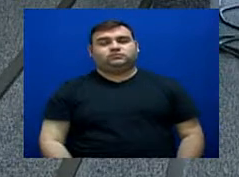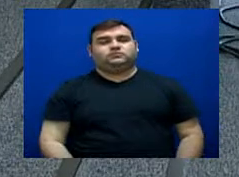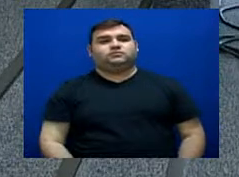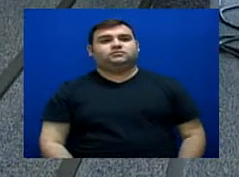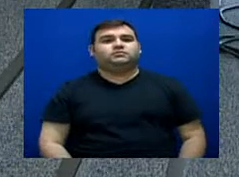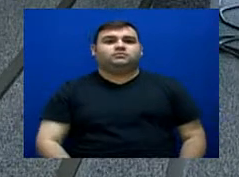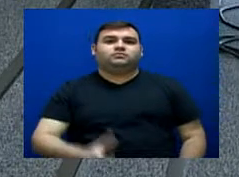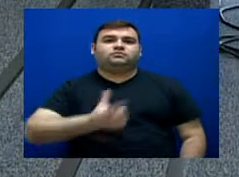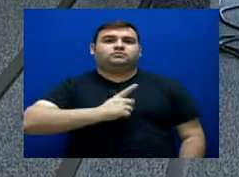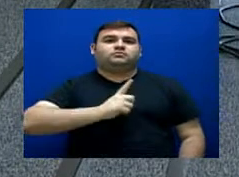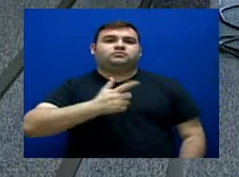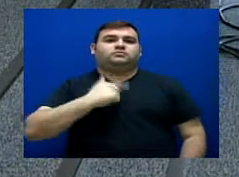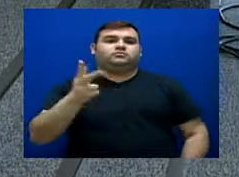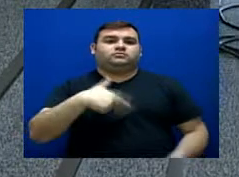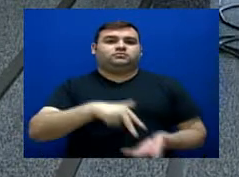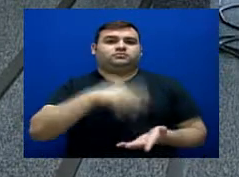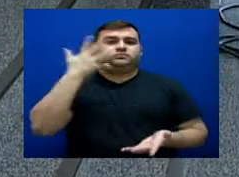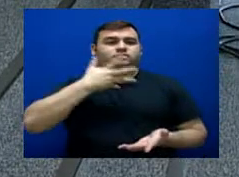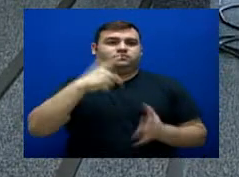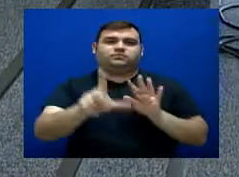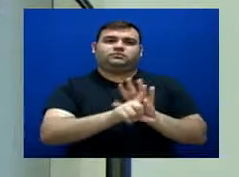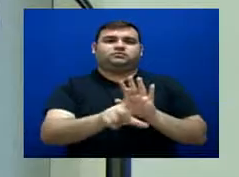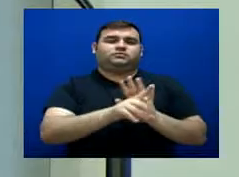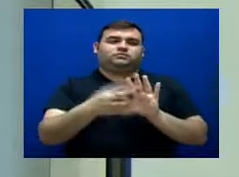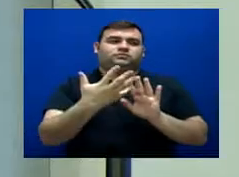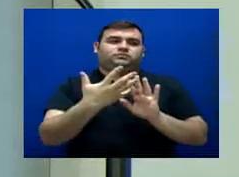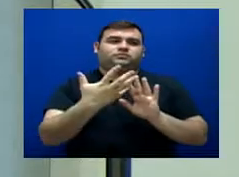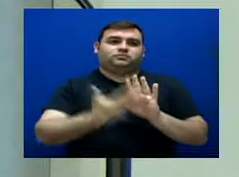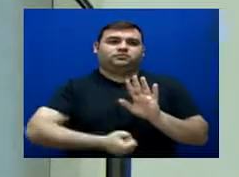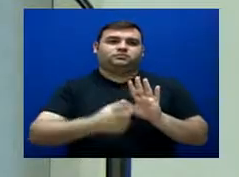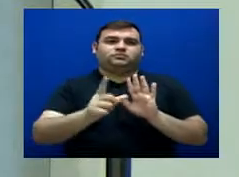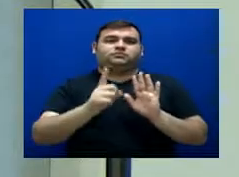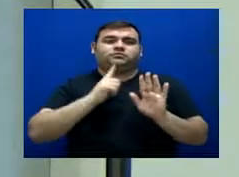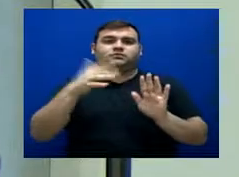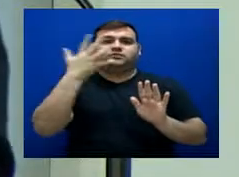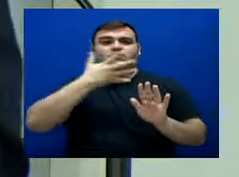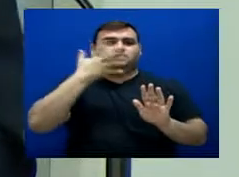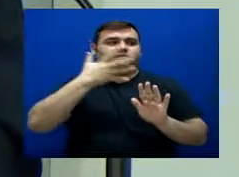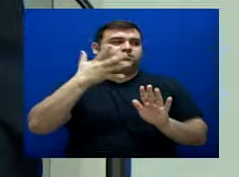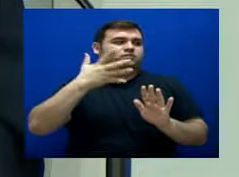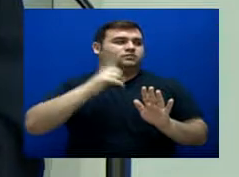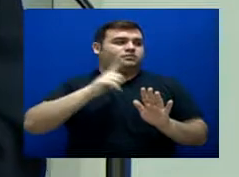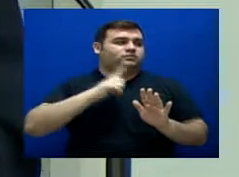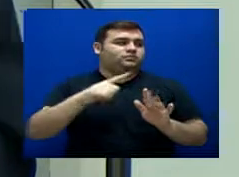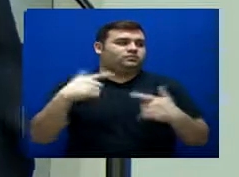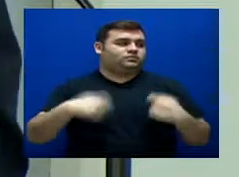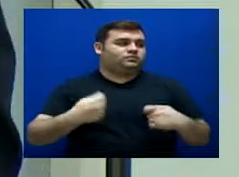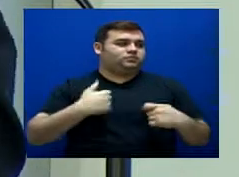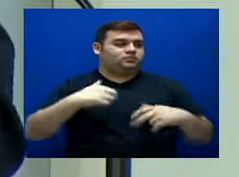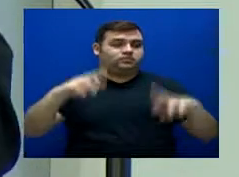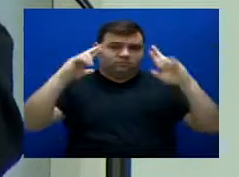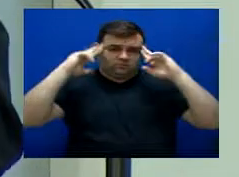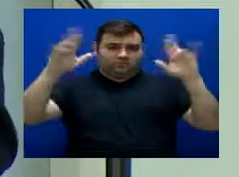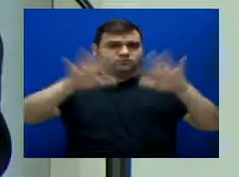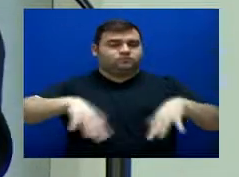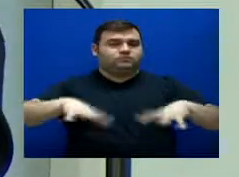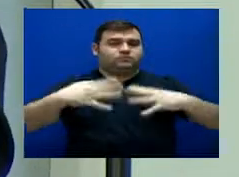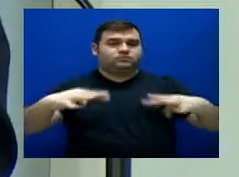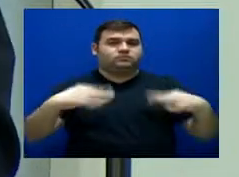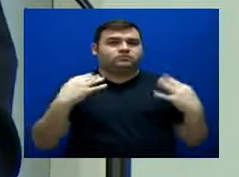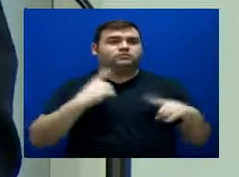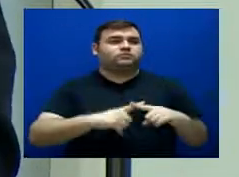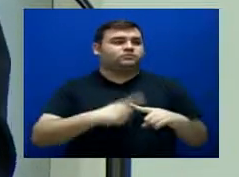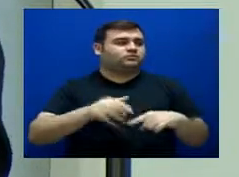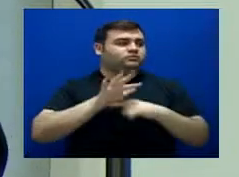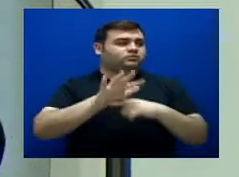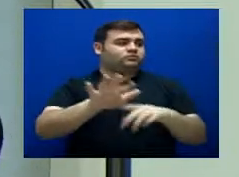Eu tenho autorização para estar aqui, além de uma carta escrita, que tem o meu dia de fala. Portanto, eu quero respeito sim, porque é até em favor